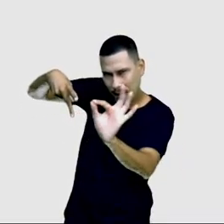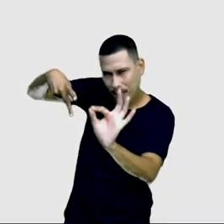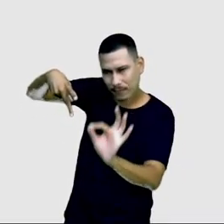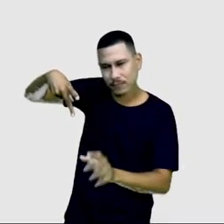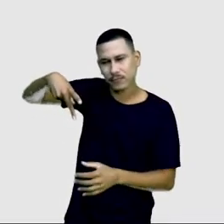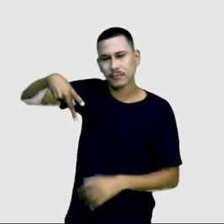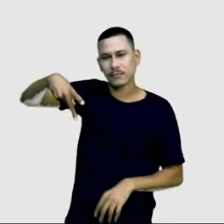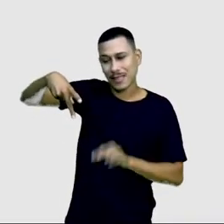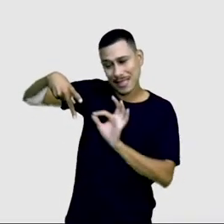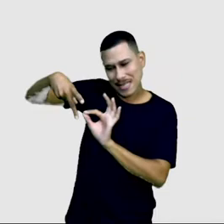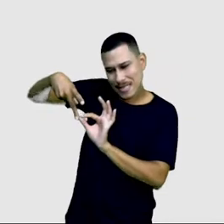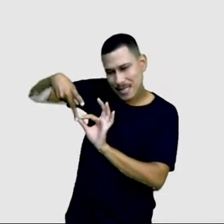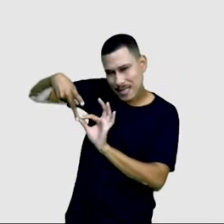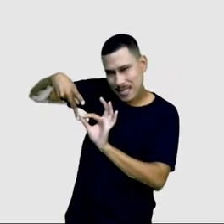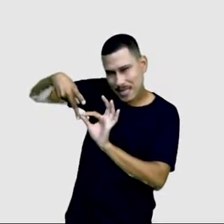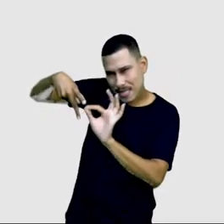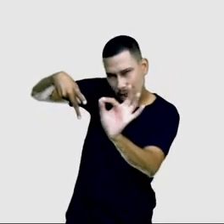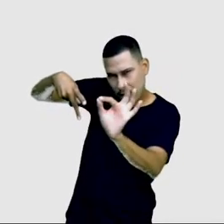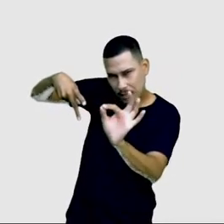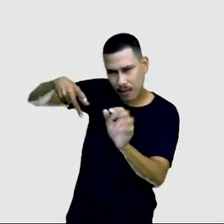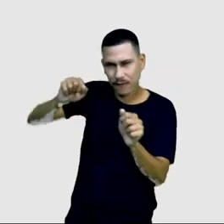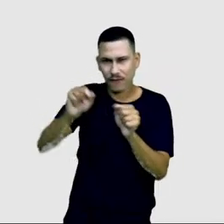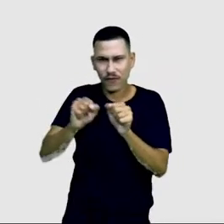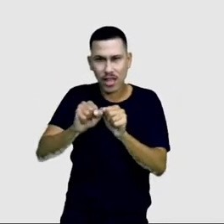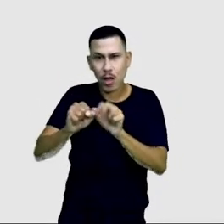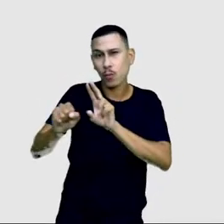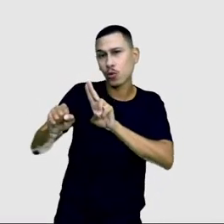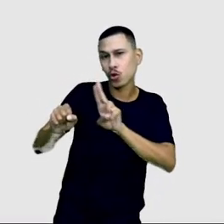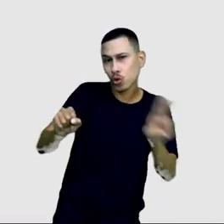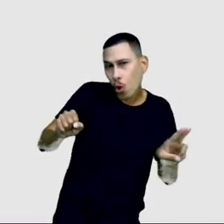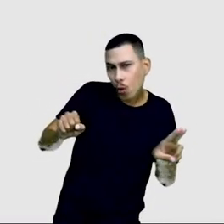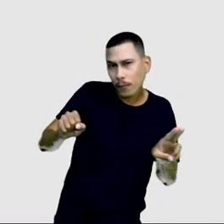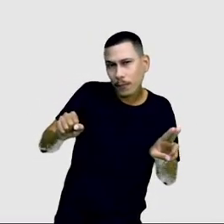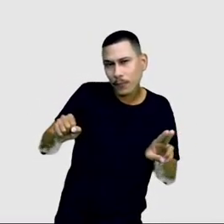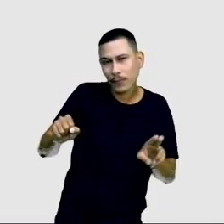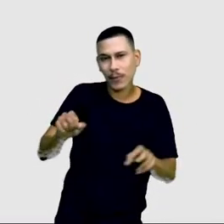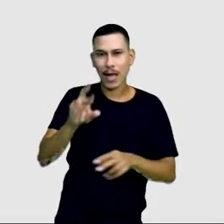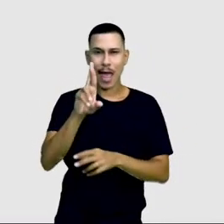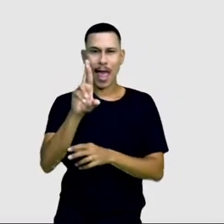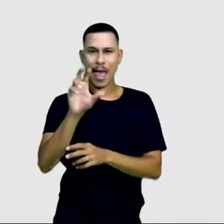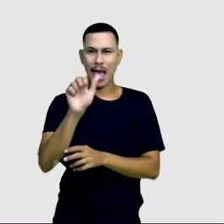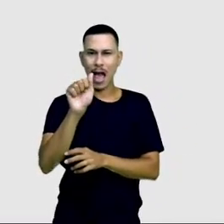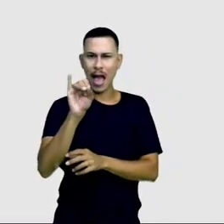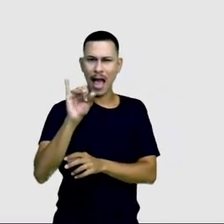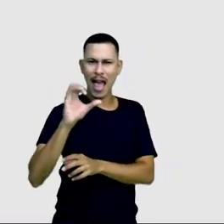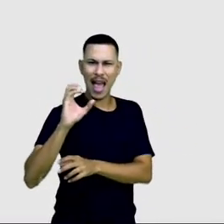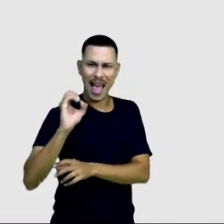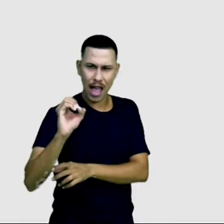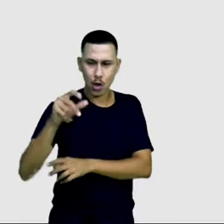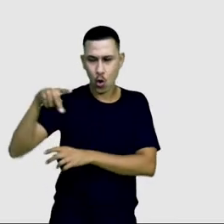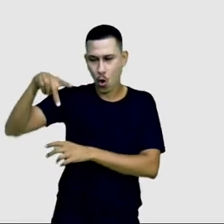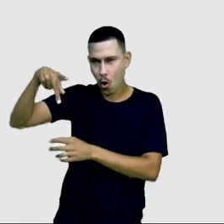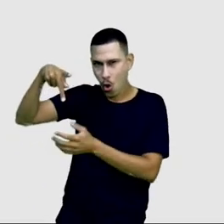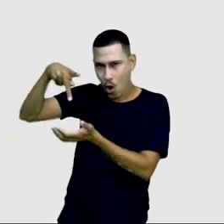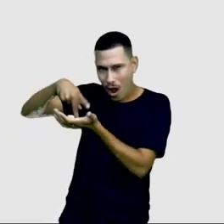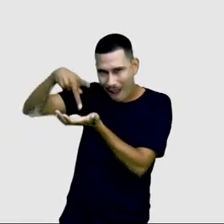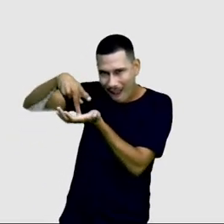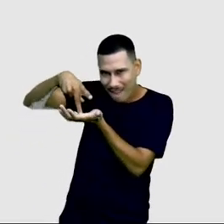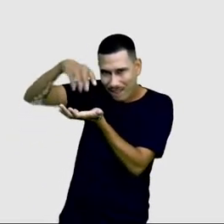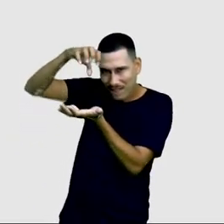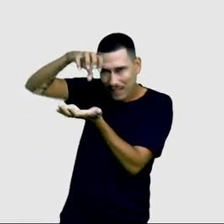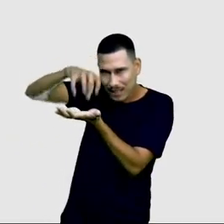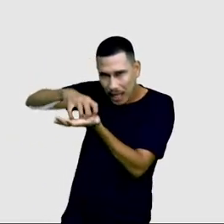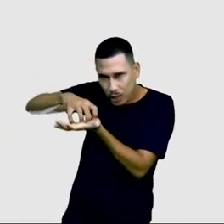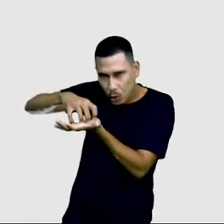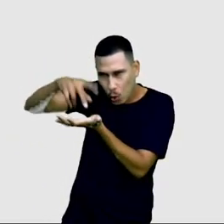aí essa linha aqui, a gente chama ela de raio da circunferência. Então, centro é onde estava a agulhinha